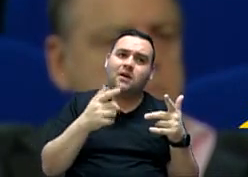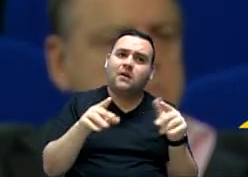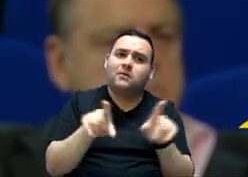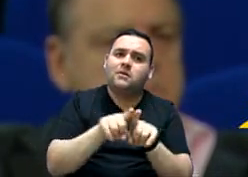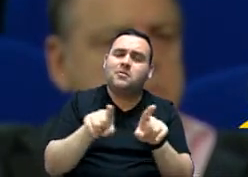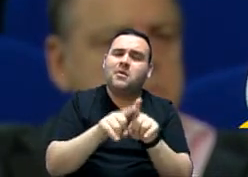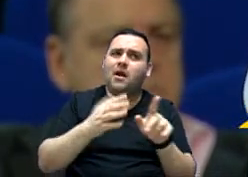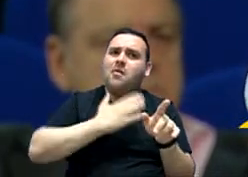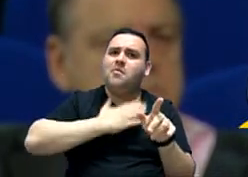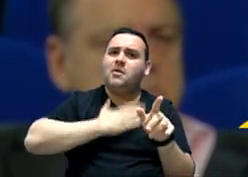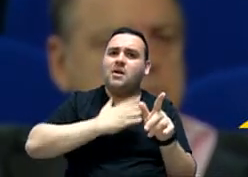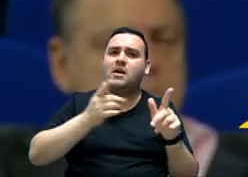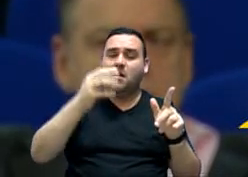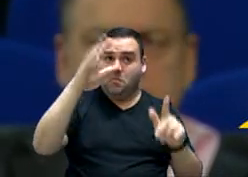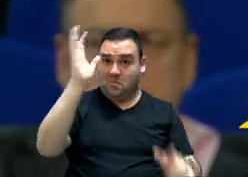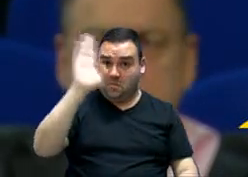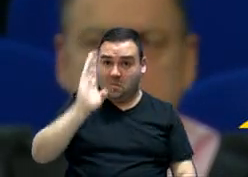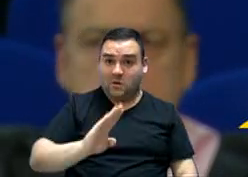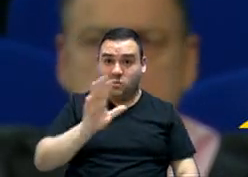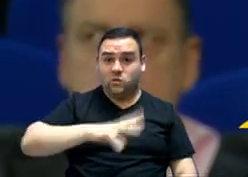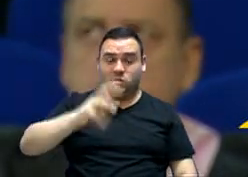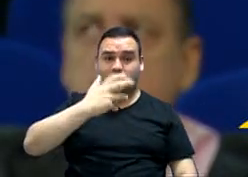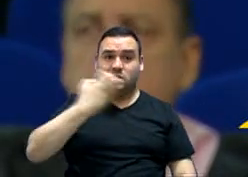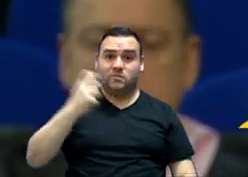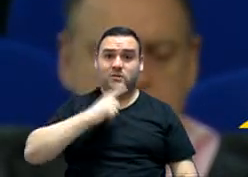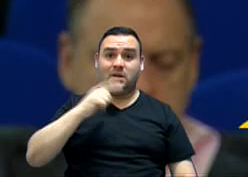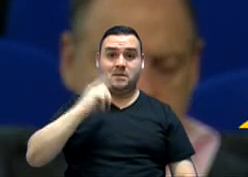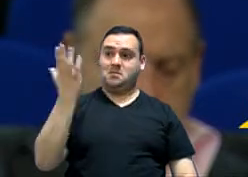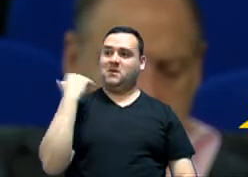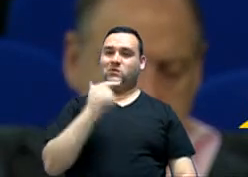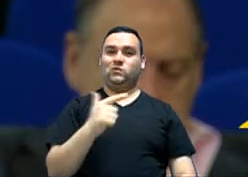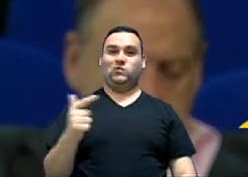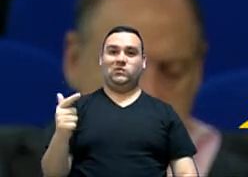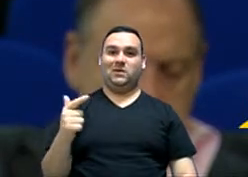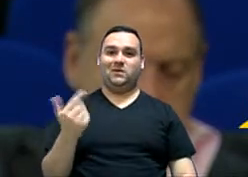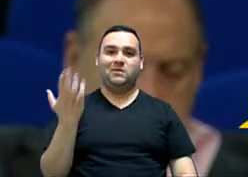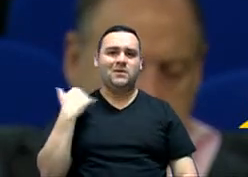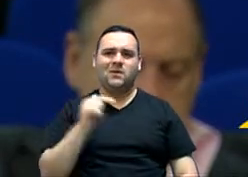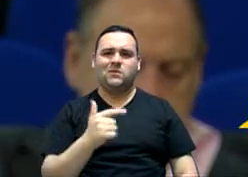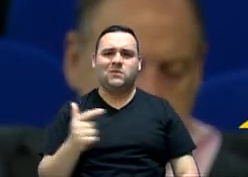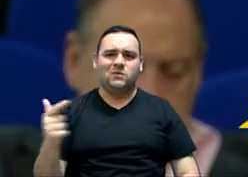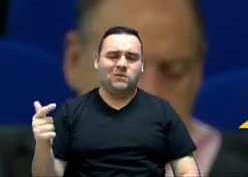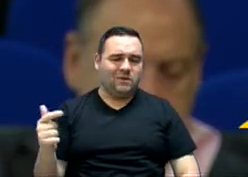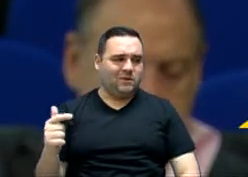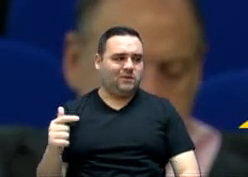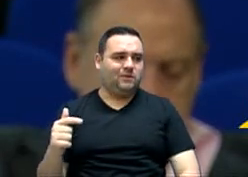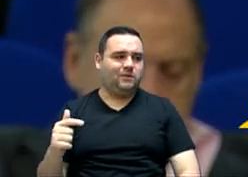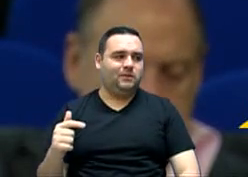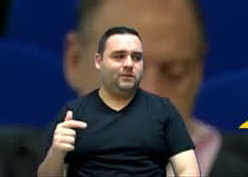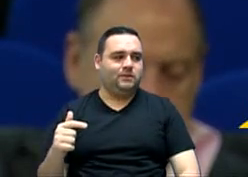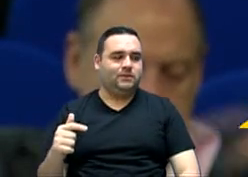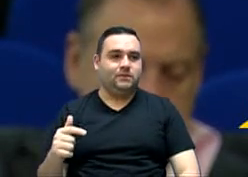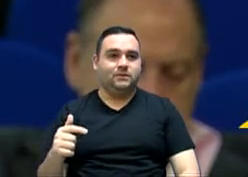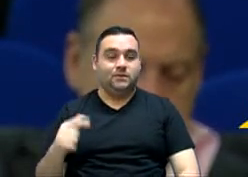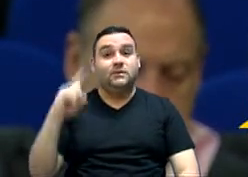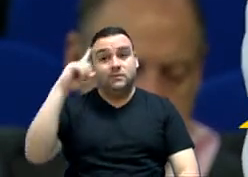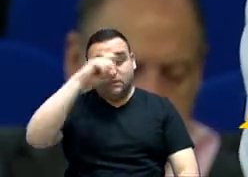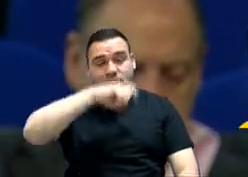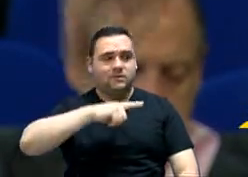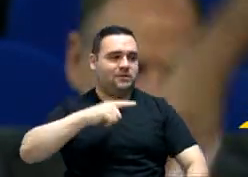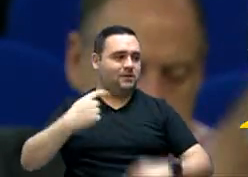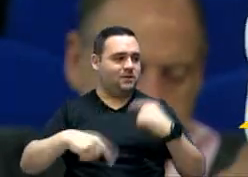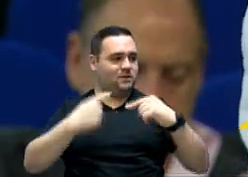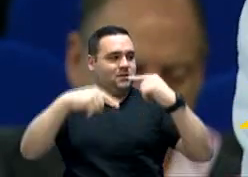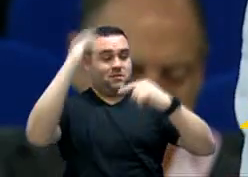minha autoria, que tornou crime no Brasil o assédio sexual, que não era. Não era, não existia essa. Foi difícil, um